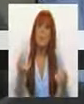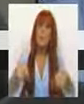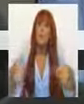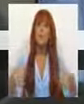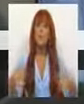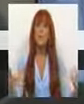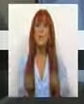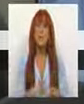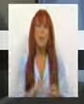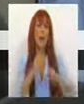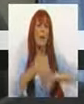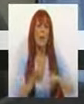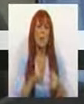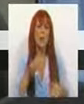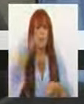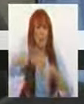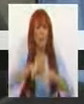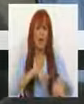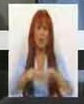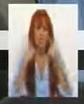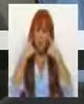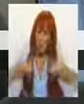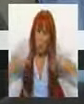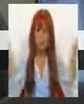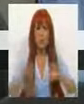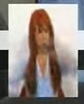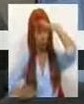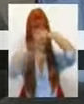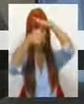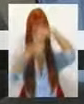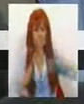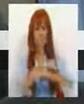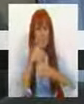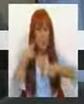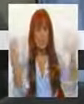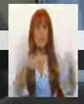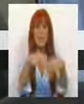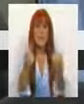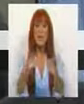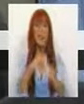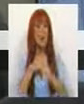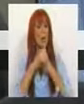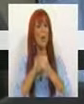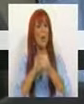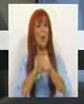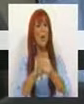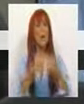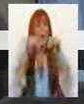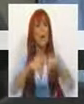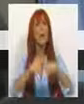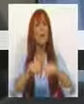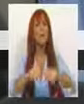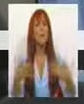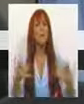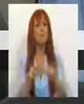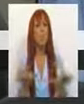também em acesso a cargos políticos, públicos, de topo na administração pública, matérias também que nós fomos acompanhando aqui